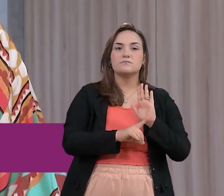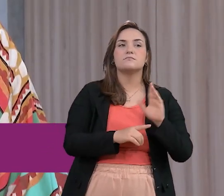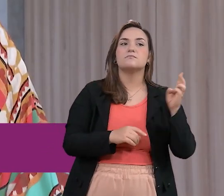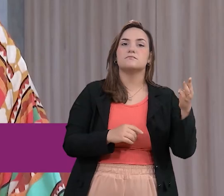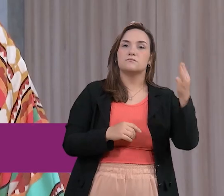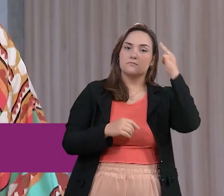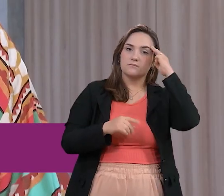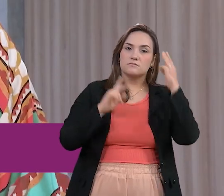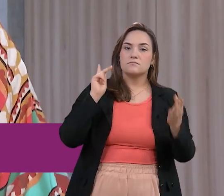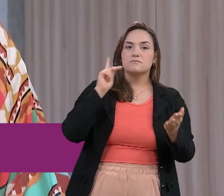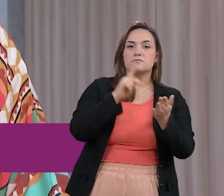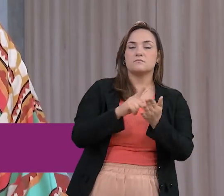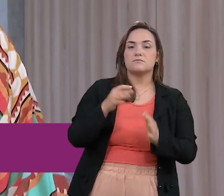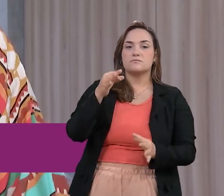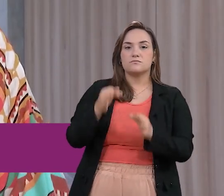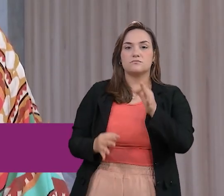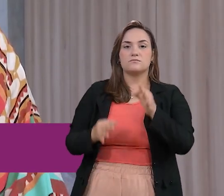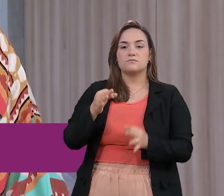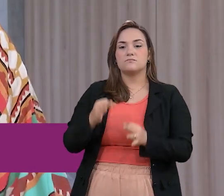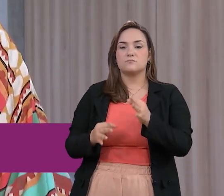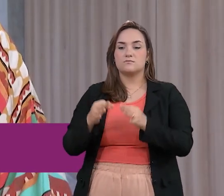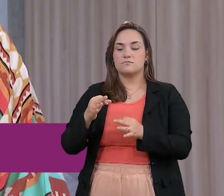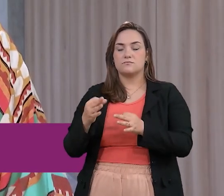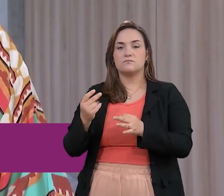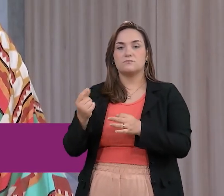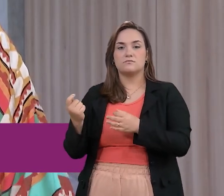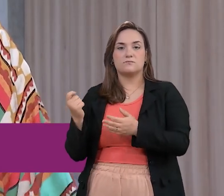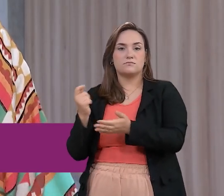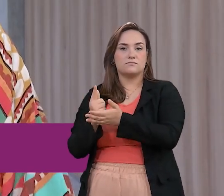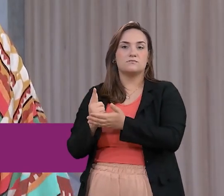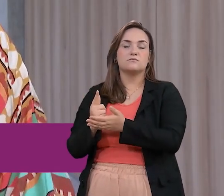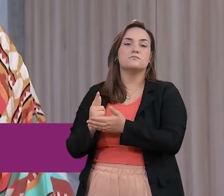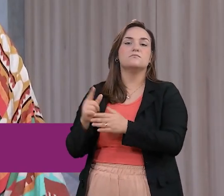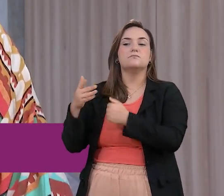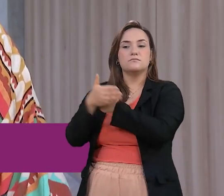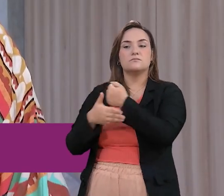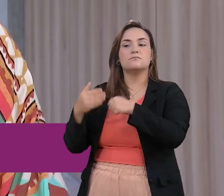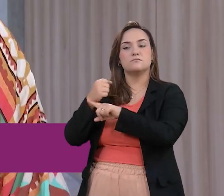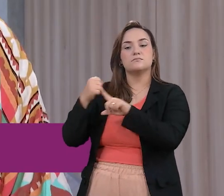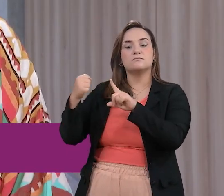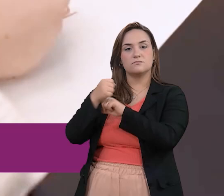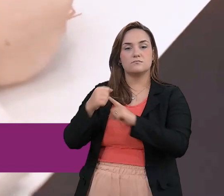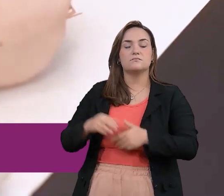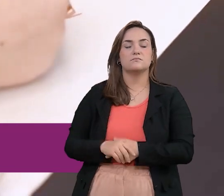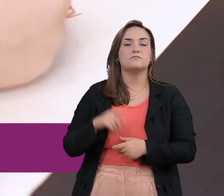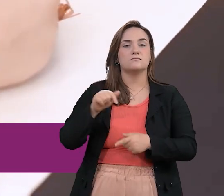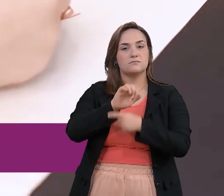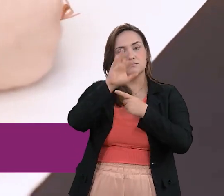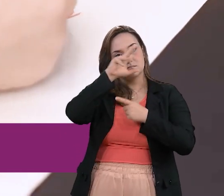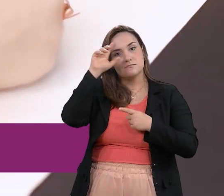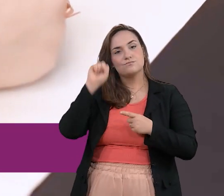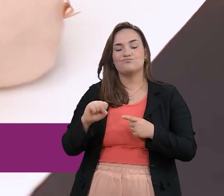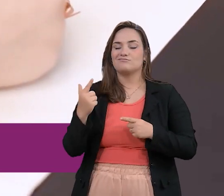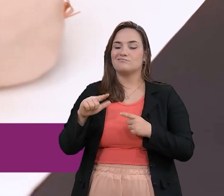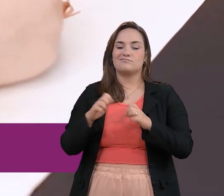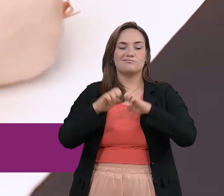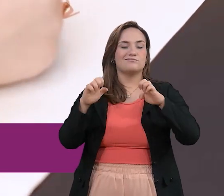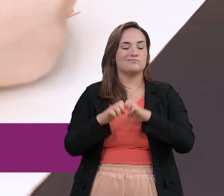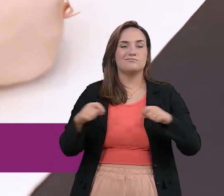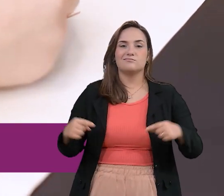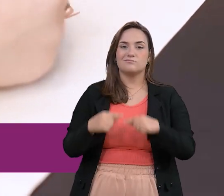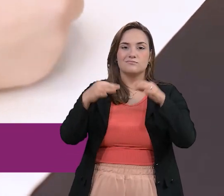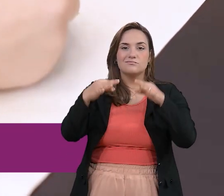à memória à verdade à justiça à reparação e a proteção social em Mato Grosso do Sul a falta de